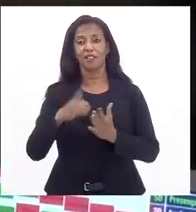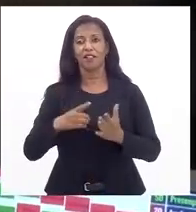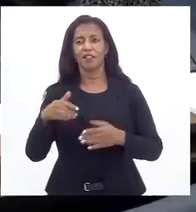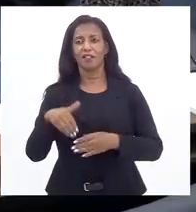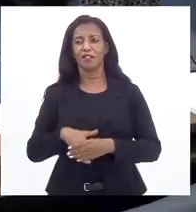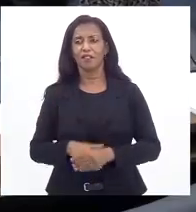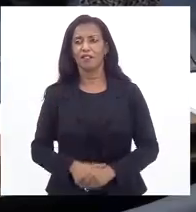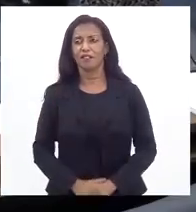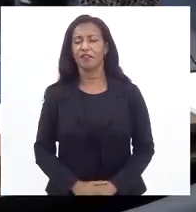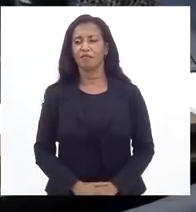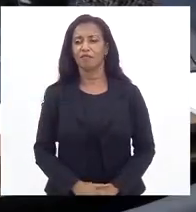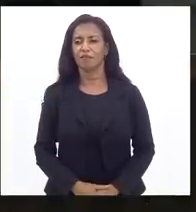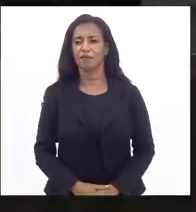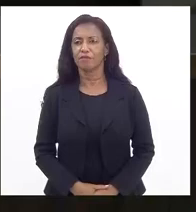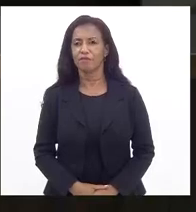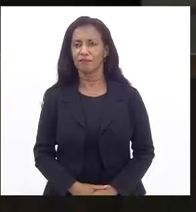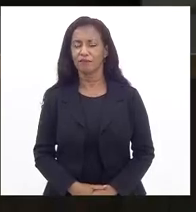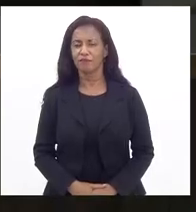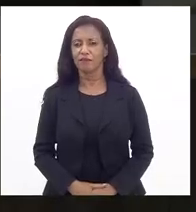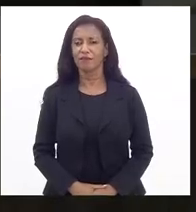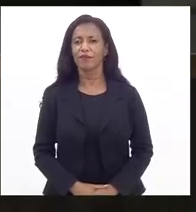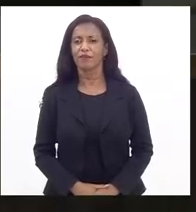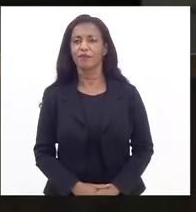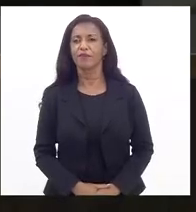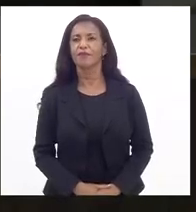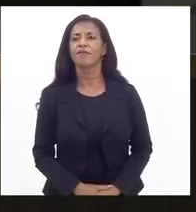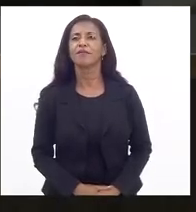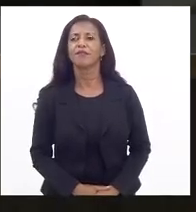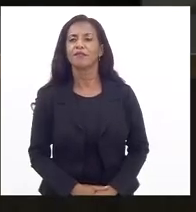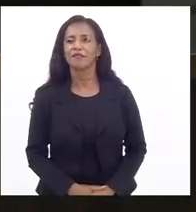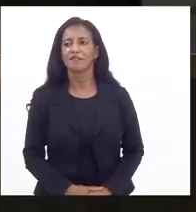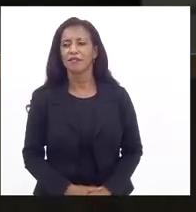voto em baixo d'água e cabeleireiro né